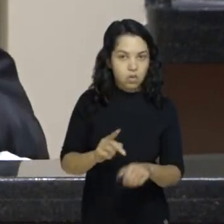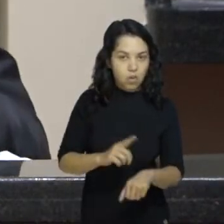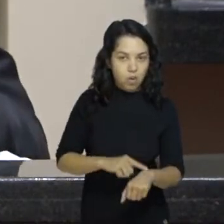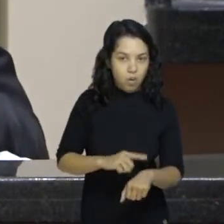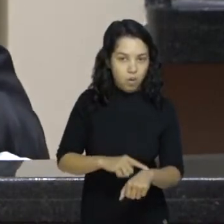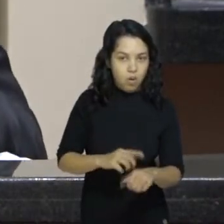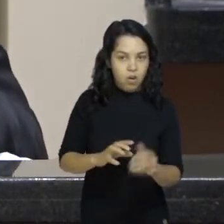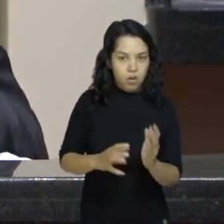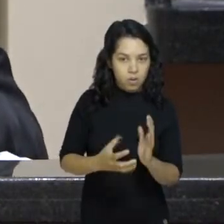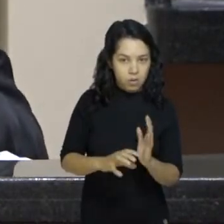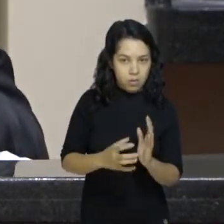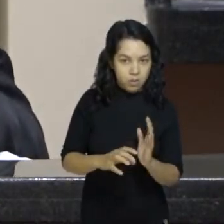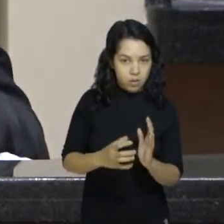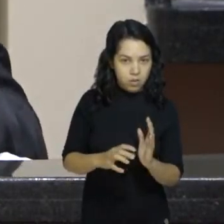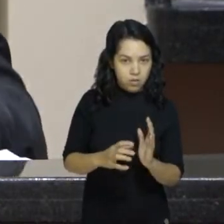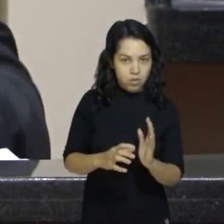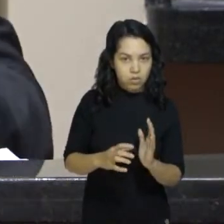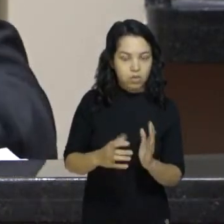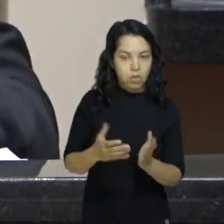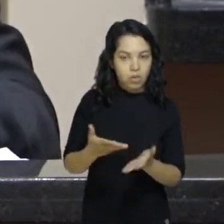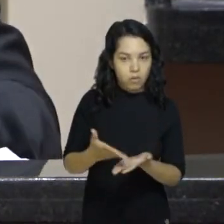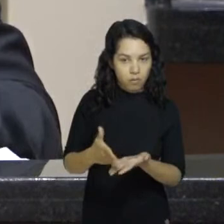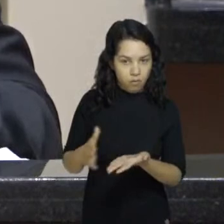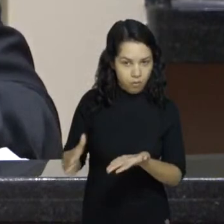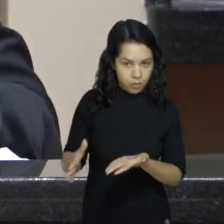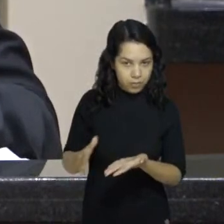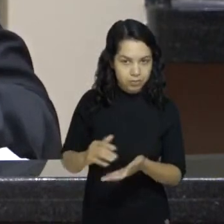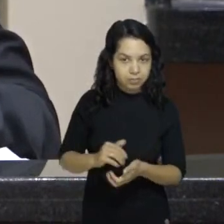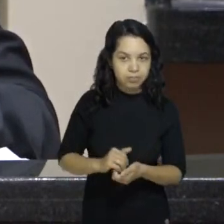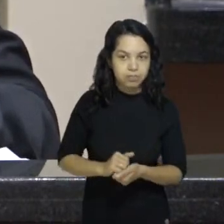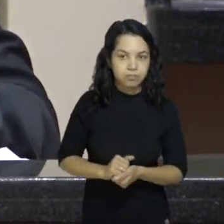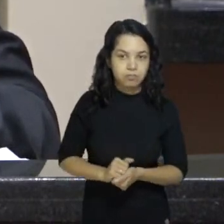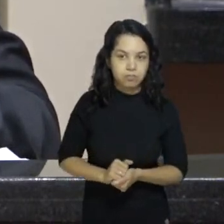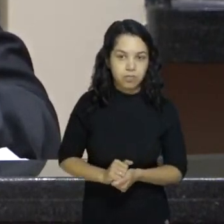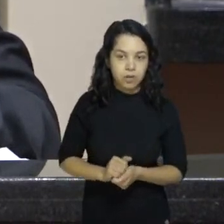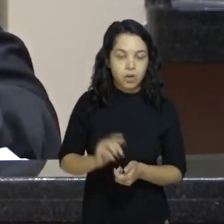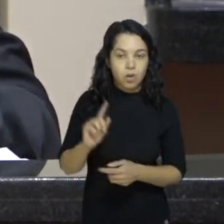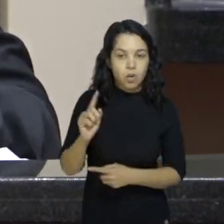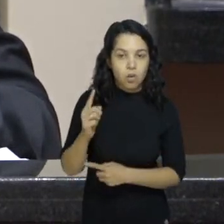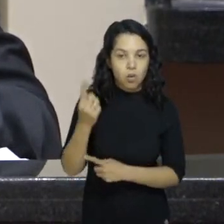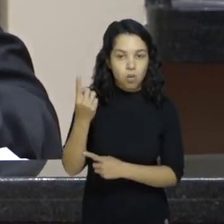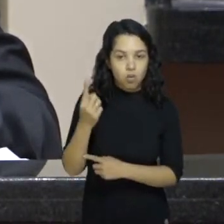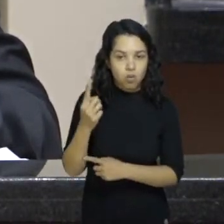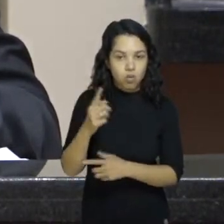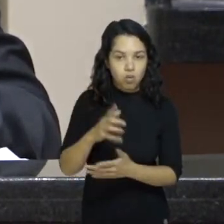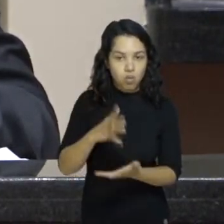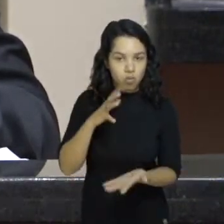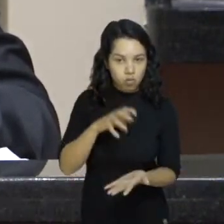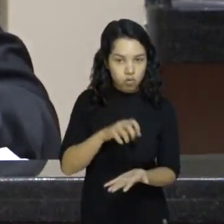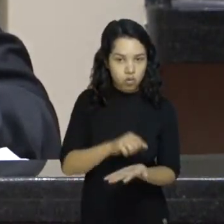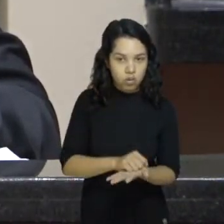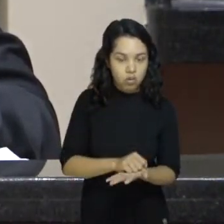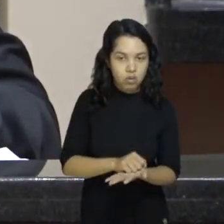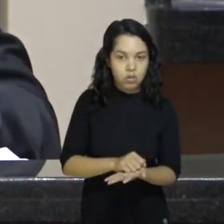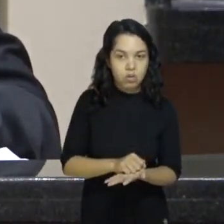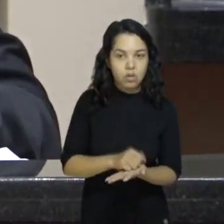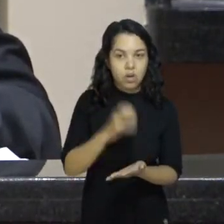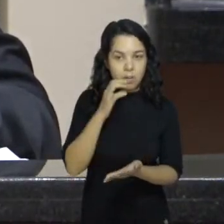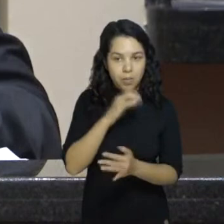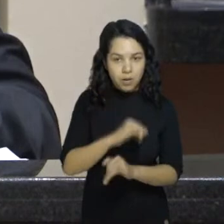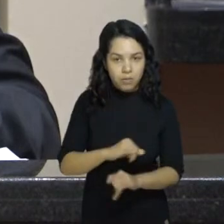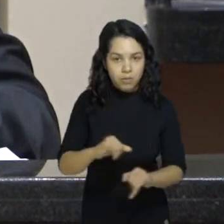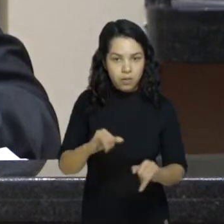partidos né de Fora nessa sessão o último morador escrito em Breves publicações e deputado ivanats